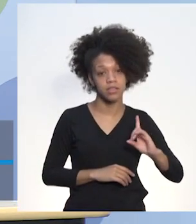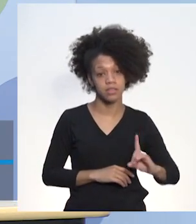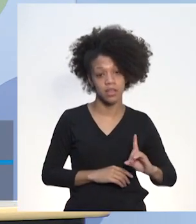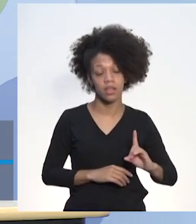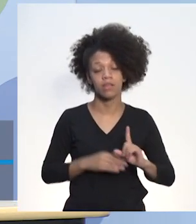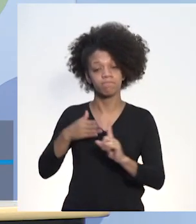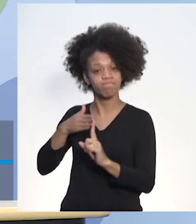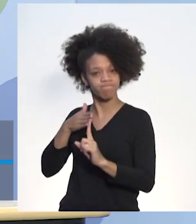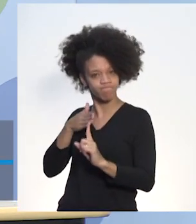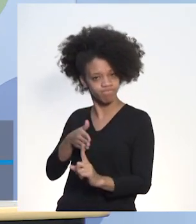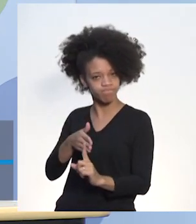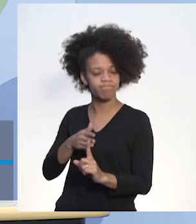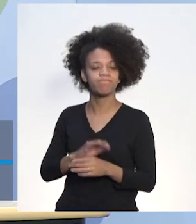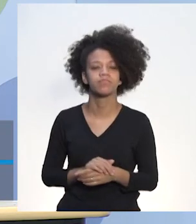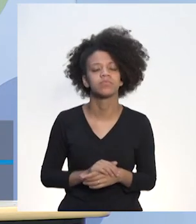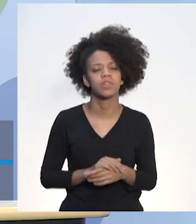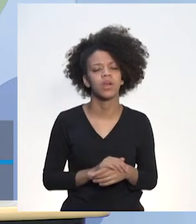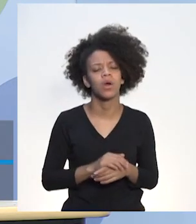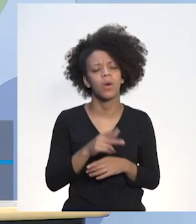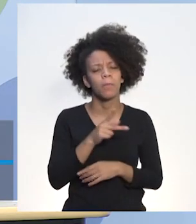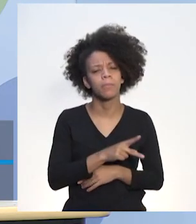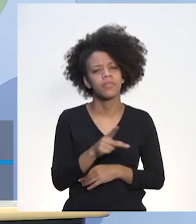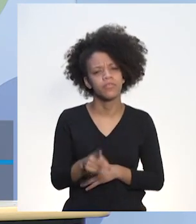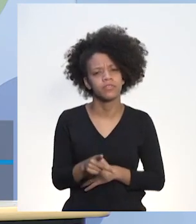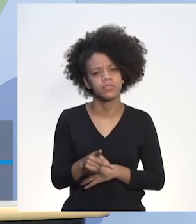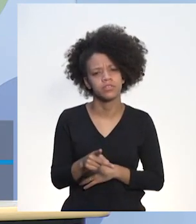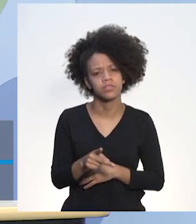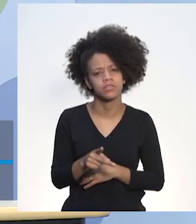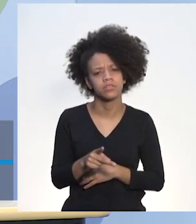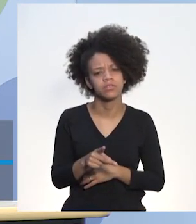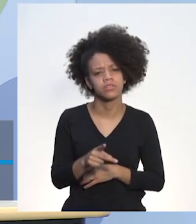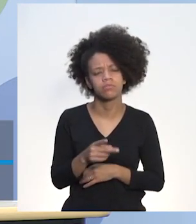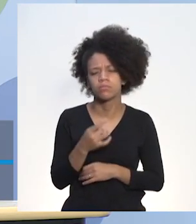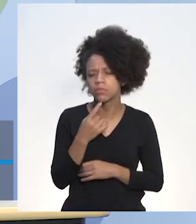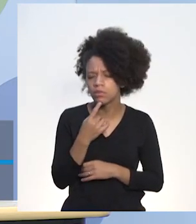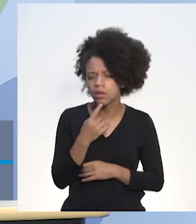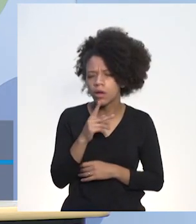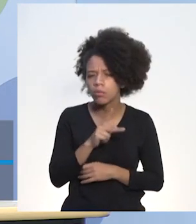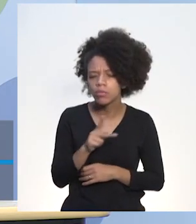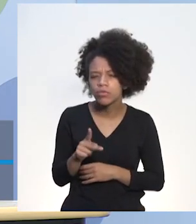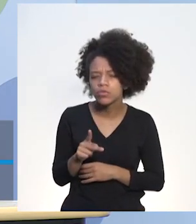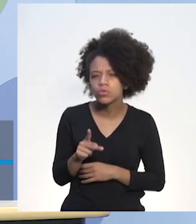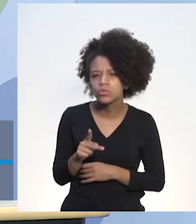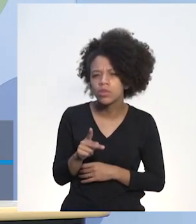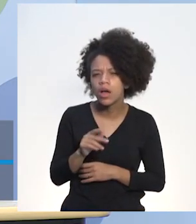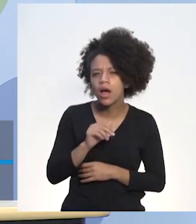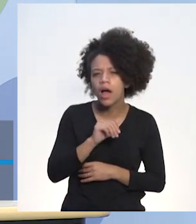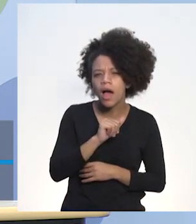Alessandra, tá? Professor